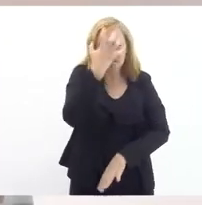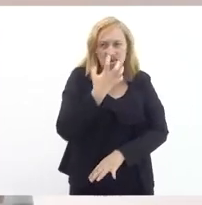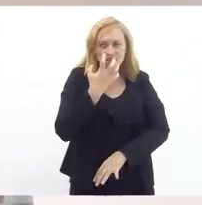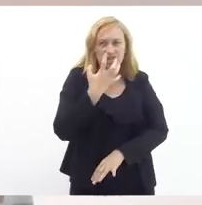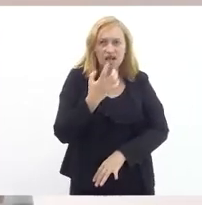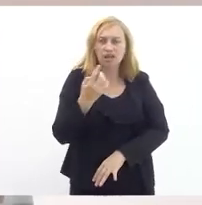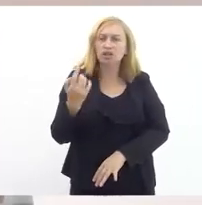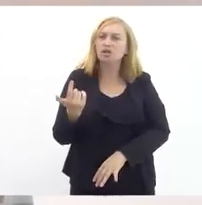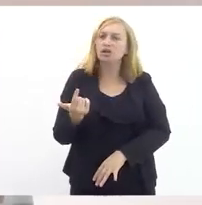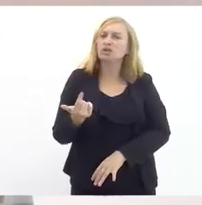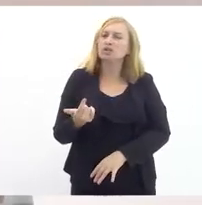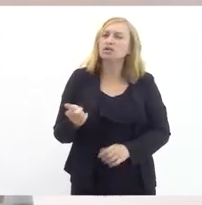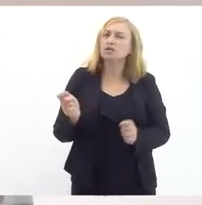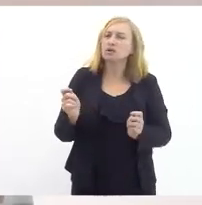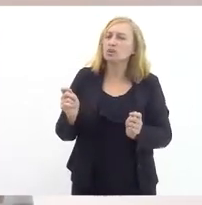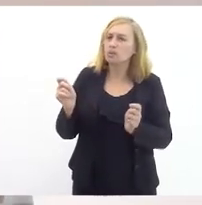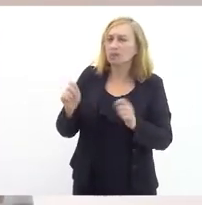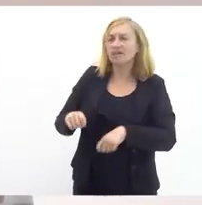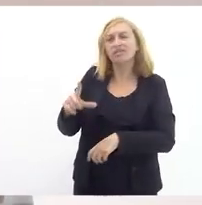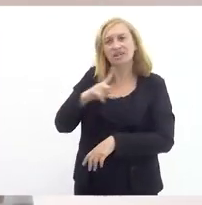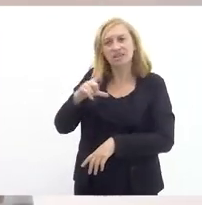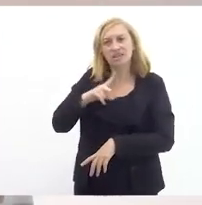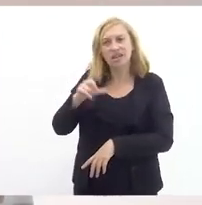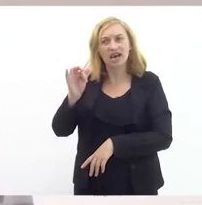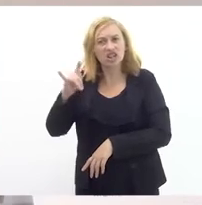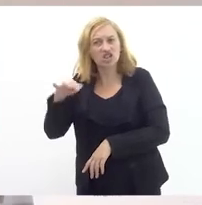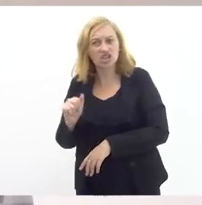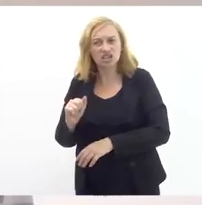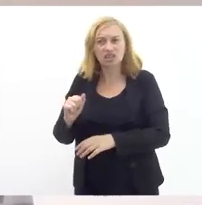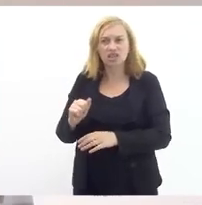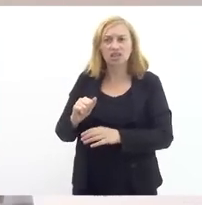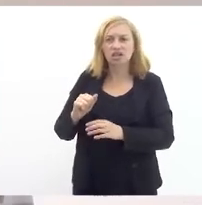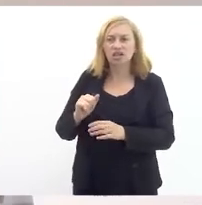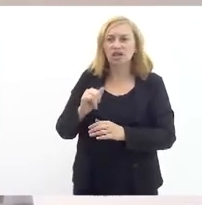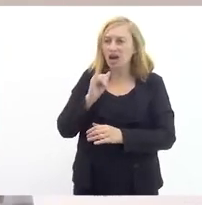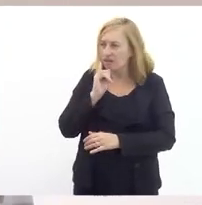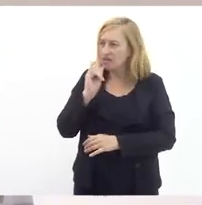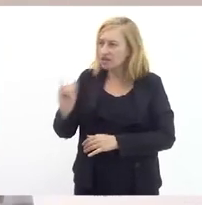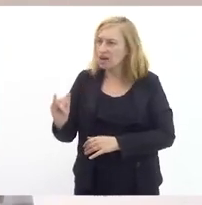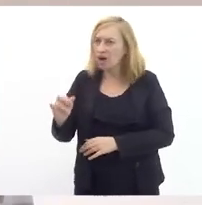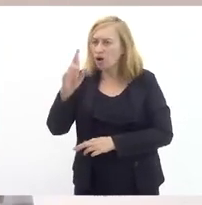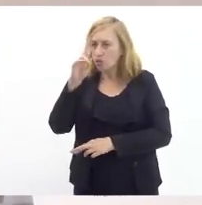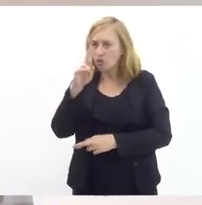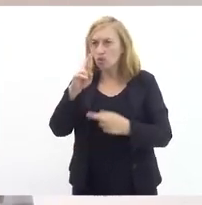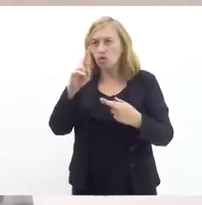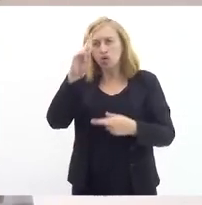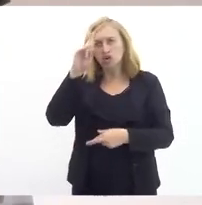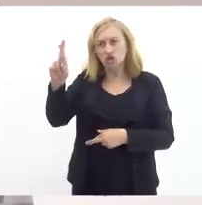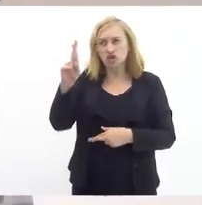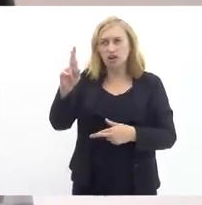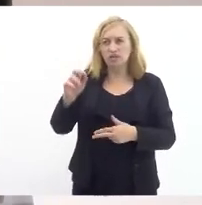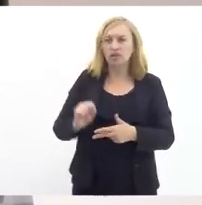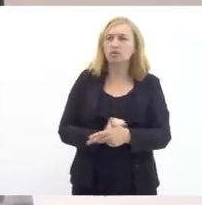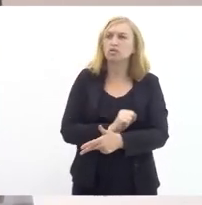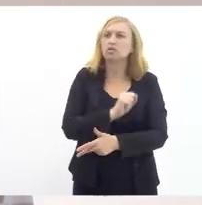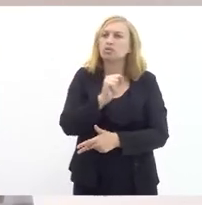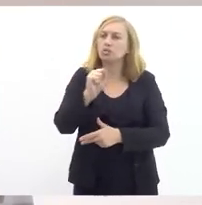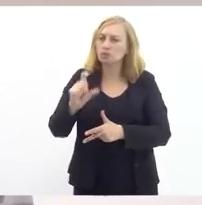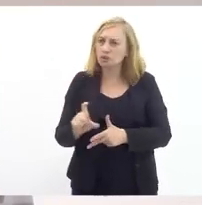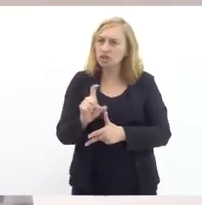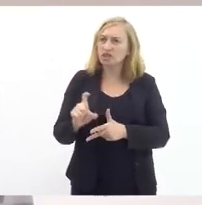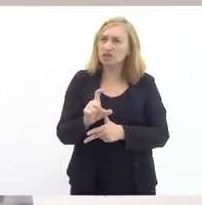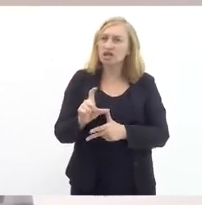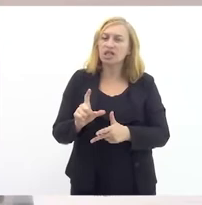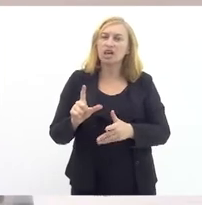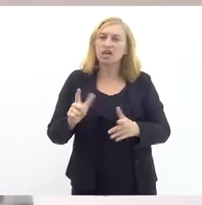que compete à agência, acionar o chefe do Poder Executivo. Olha, tem uma área em risco. A gente já fez